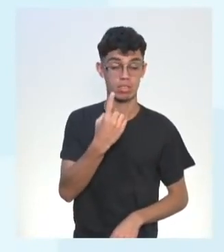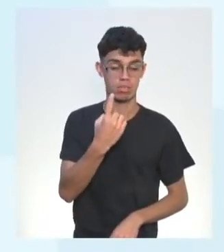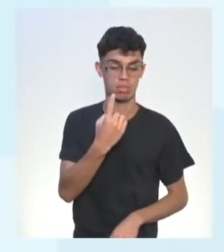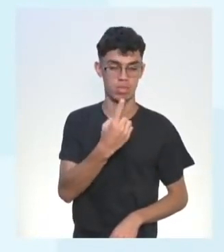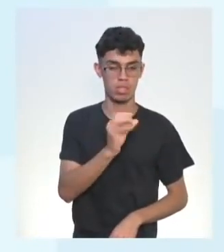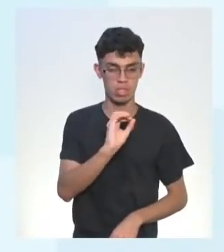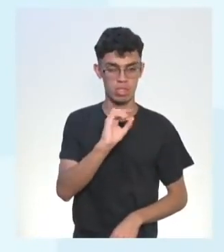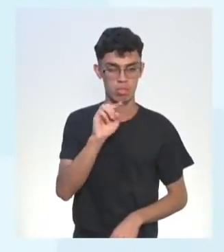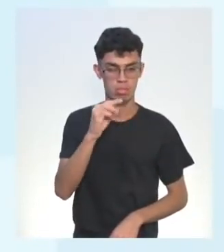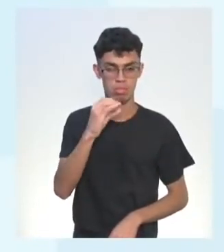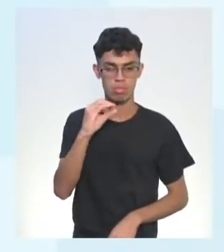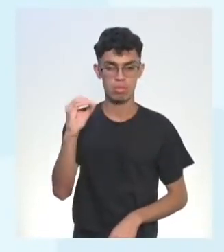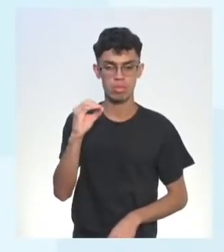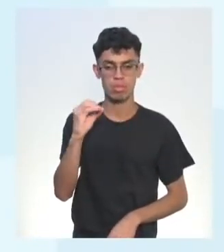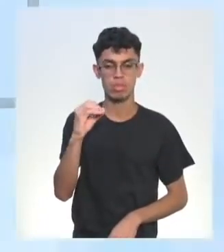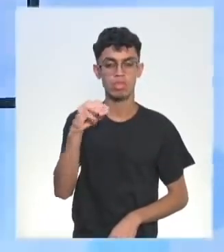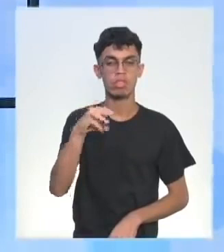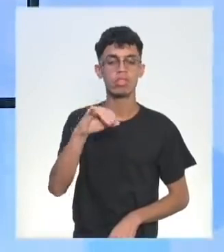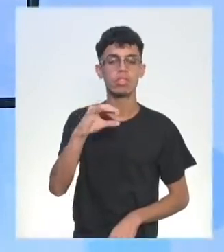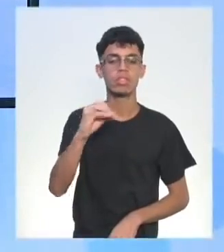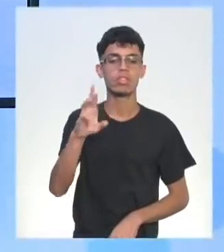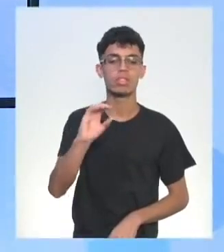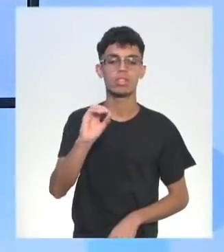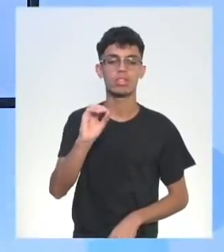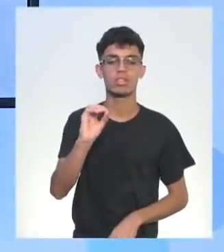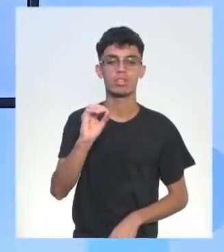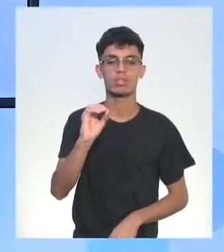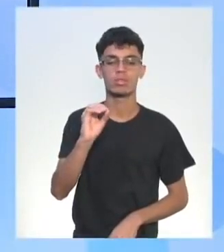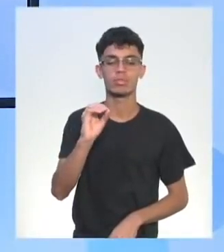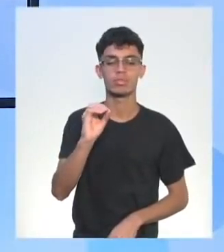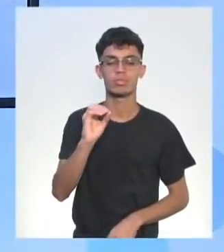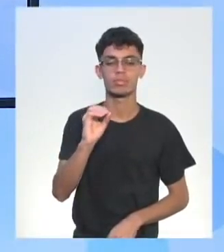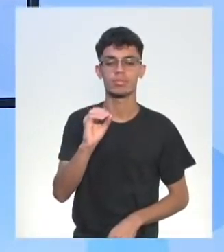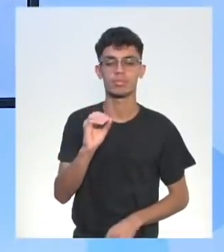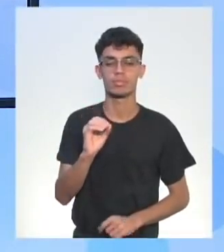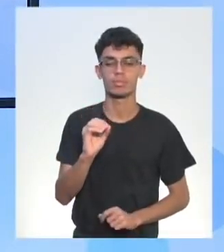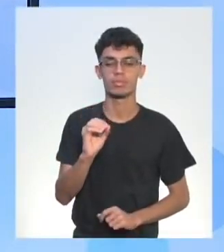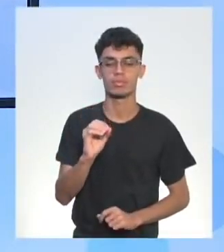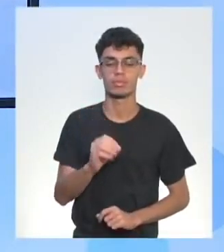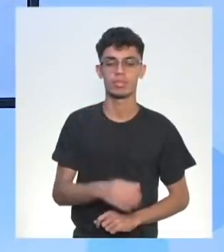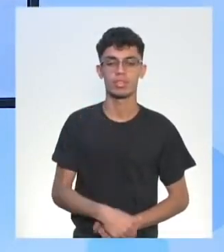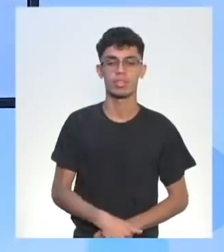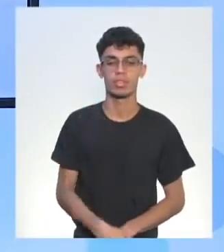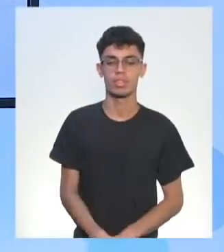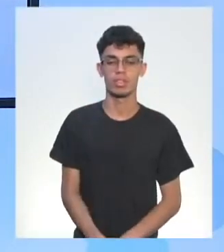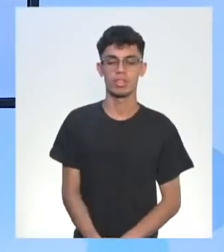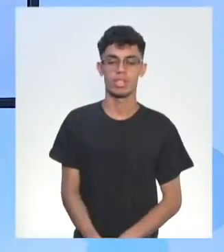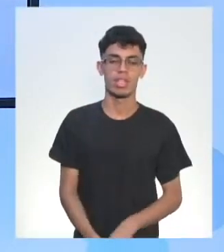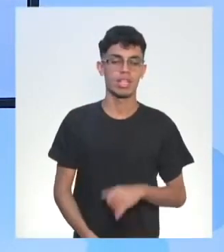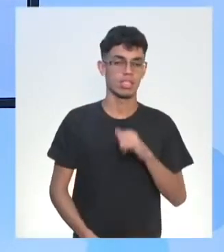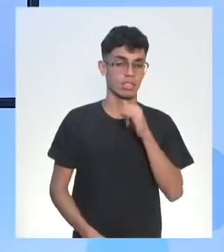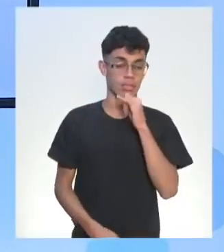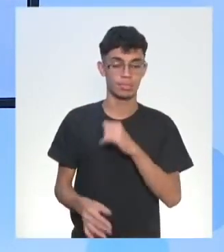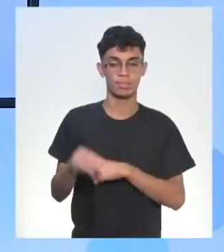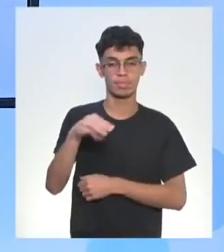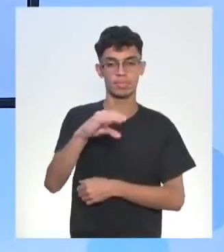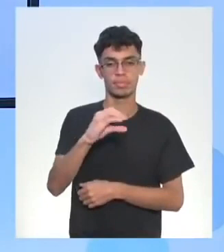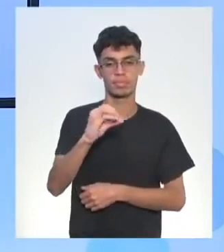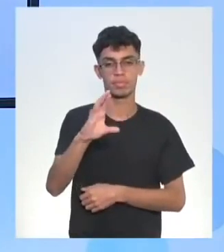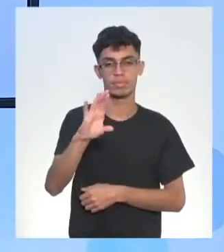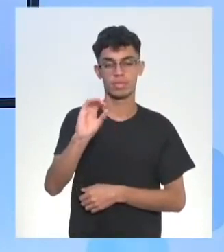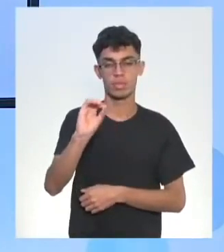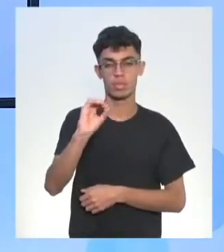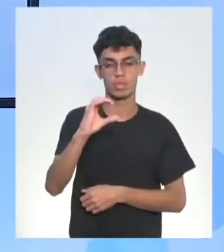Tá? Micro vem da milionésima parte de uma coisa qualquer, de um tamanho qualquer. Então, por exemplo, no microscópio, a gente